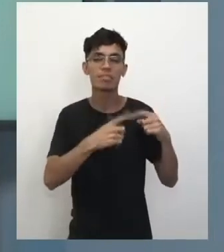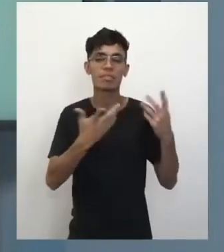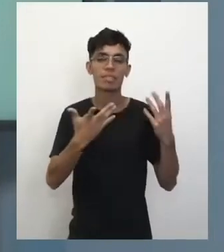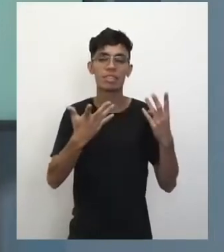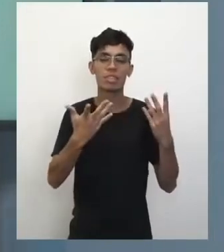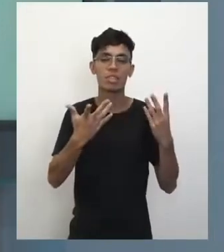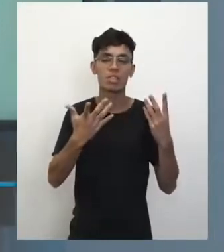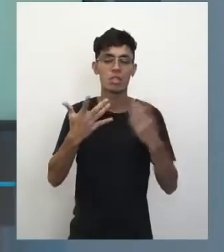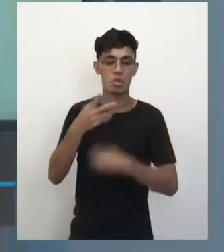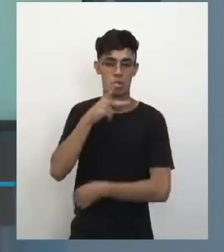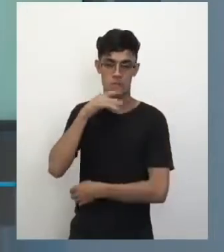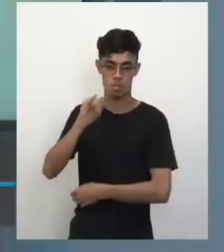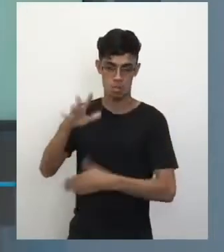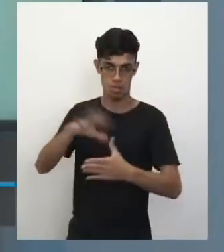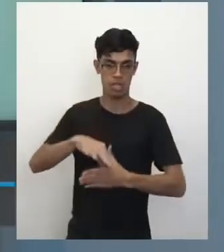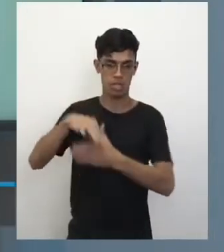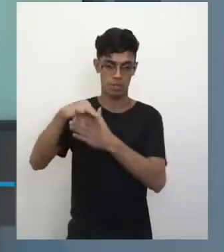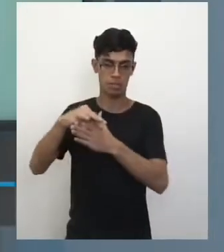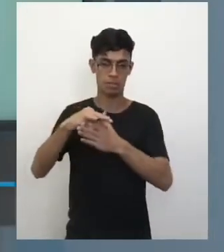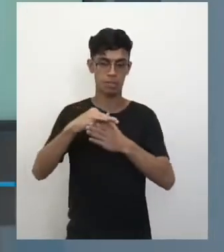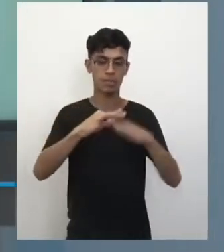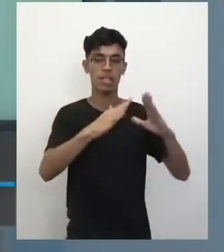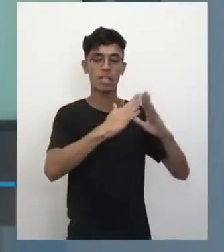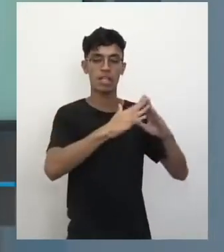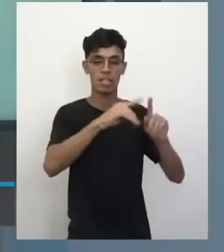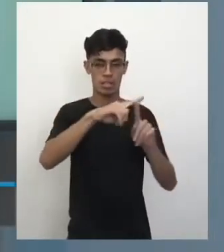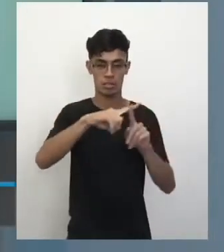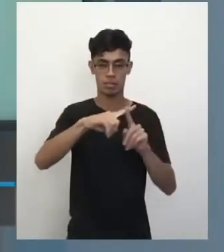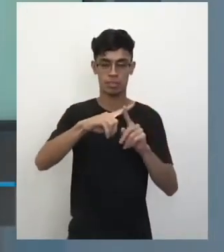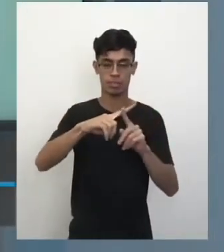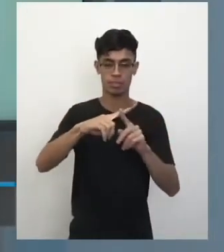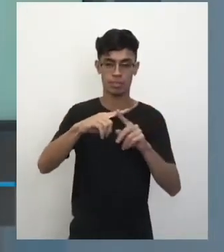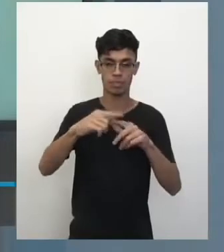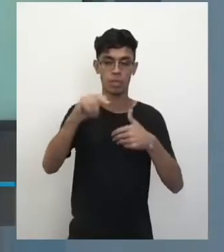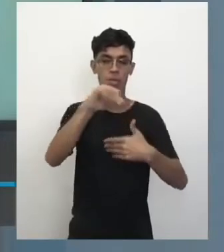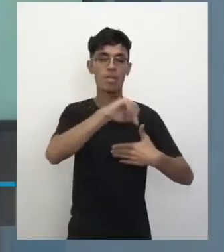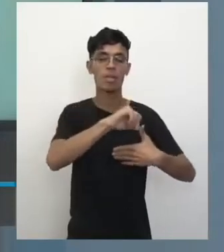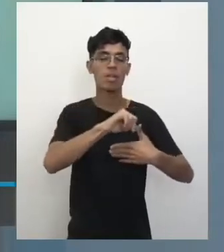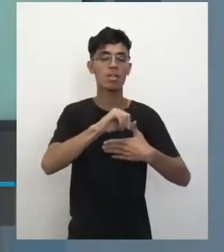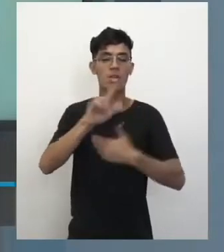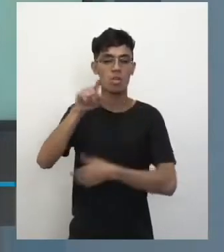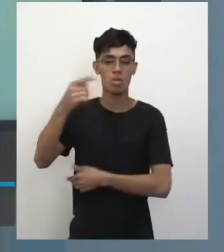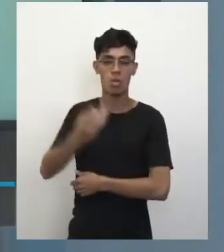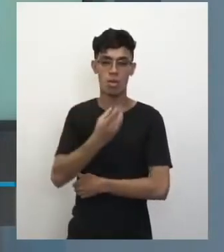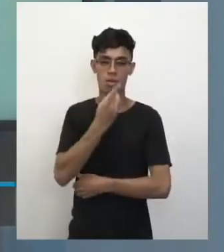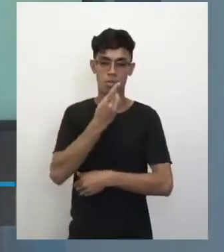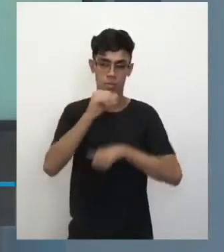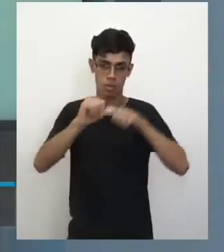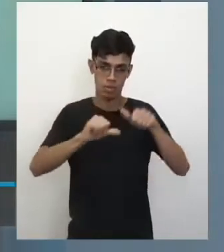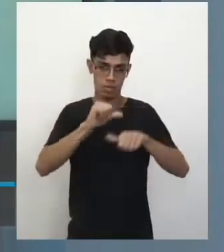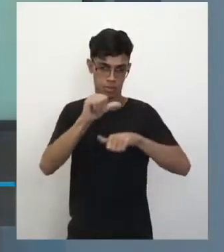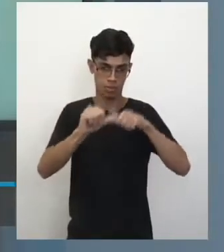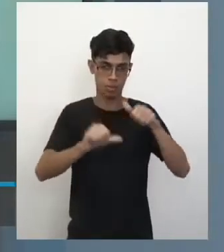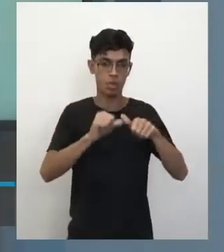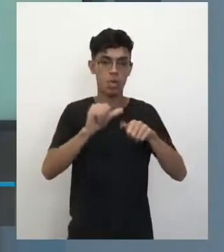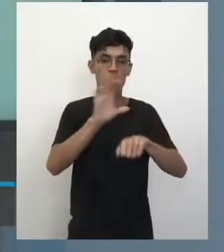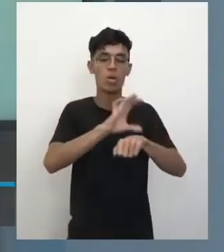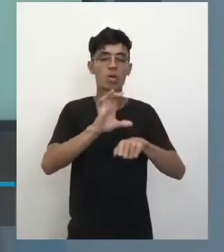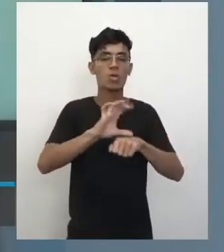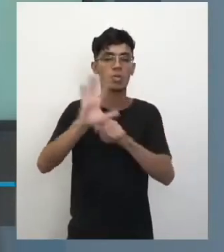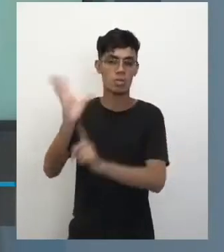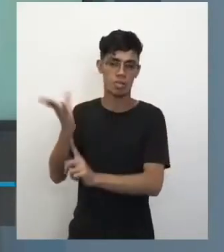líder da igreja anglicana, pastor, não sei como é que chama. Tá? E o Darwin acabou mudando de curso, por incrível que pareça, ele foi fazer